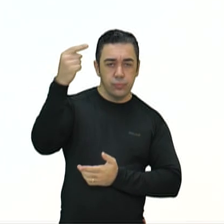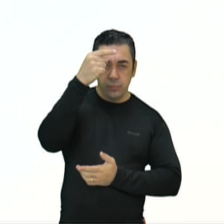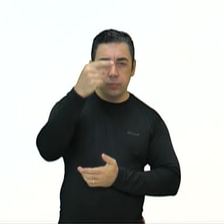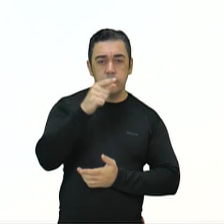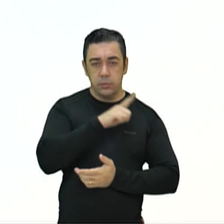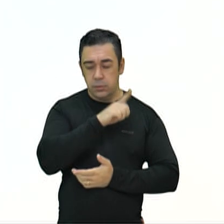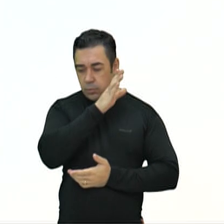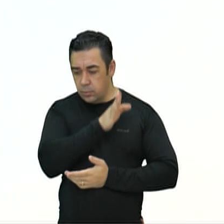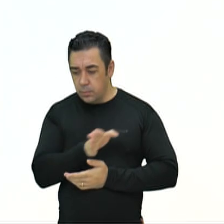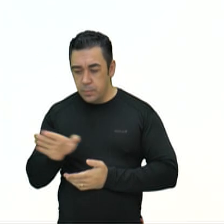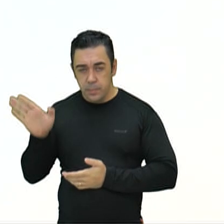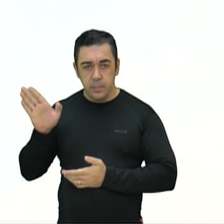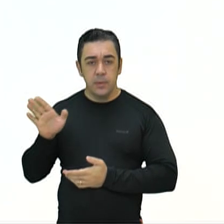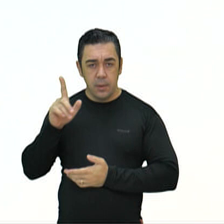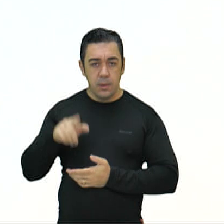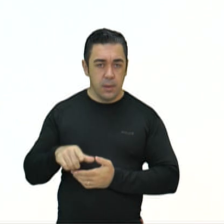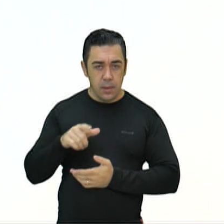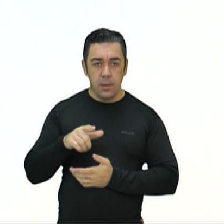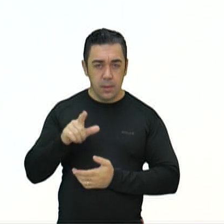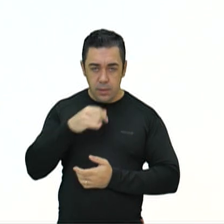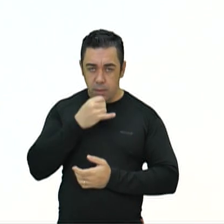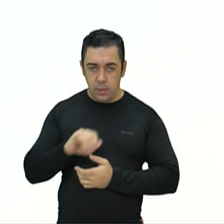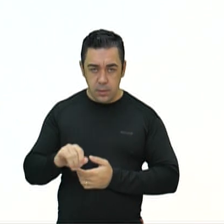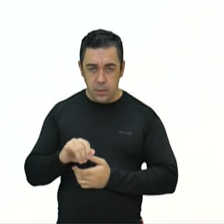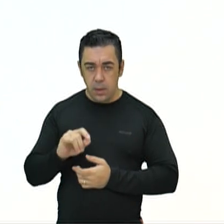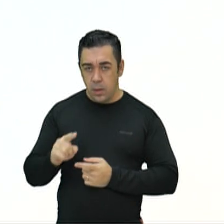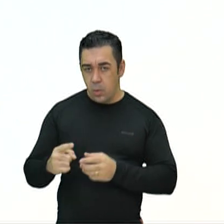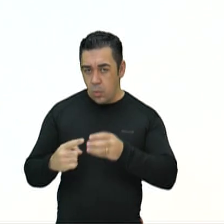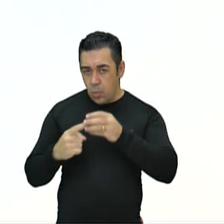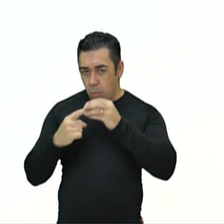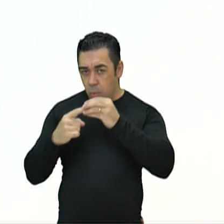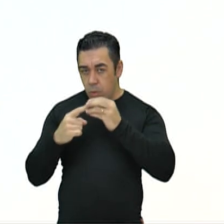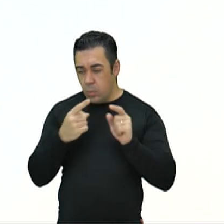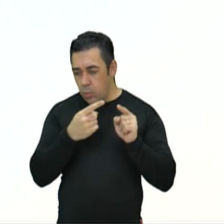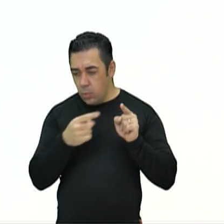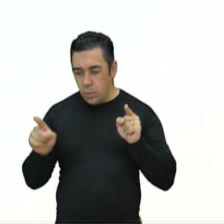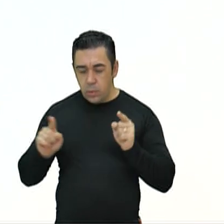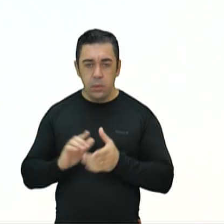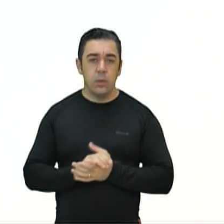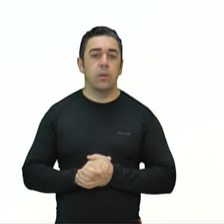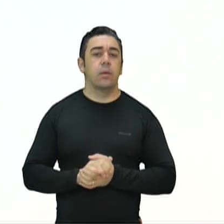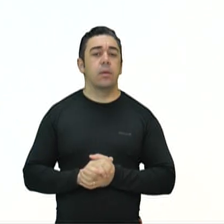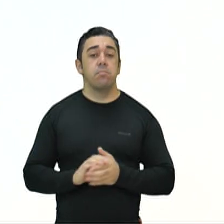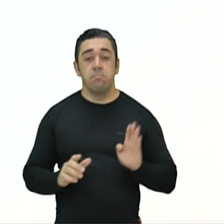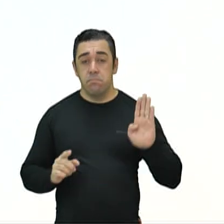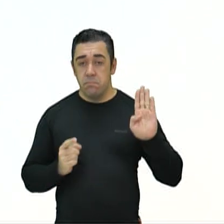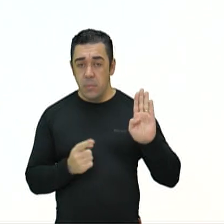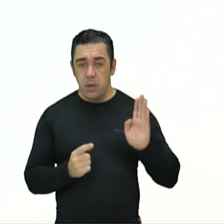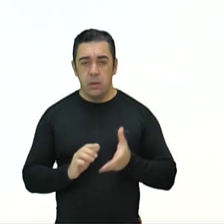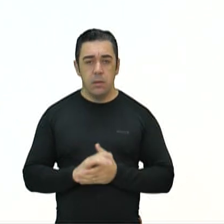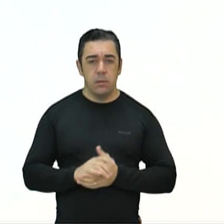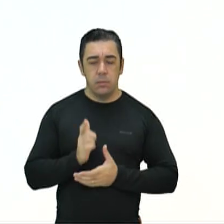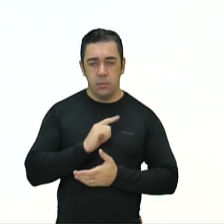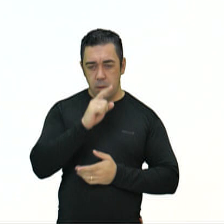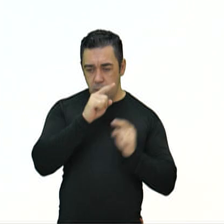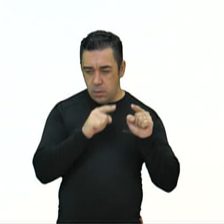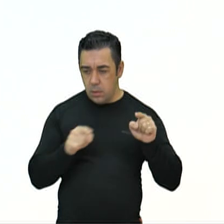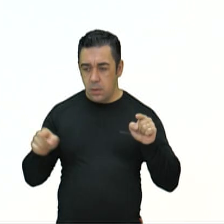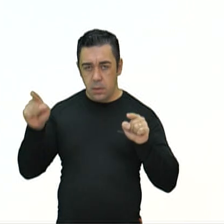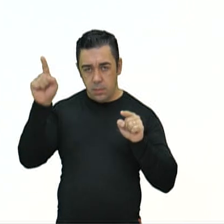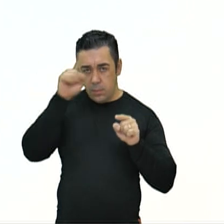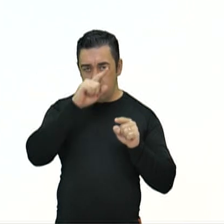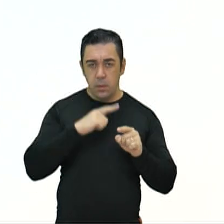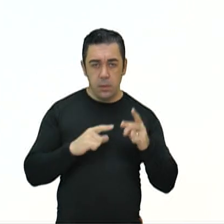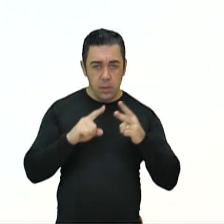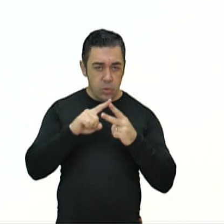O caminho que permite a passagem da corrente é o único. E letra B. O caminho que permite a passagem da corrente tem